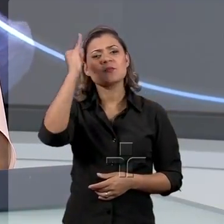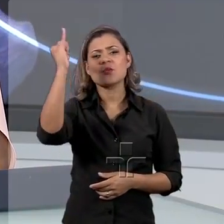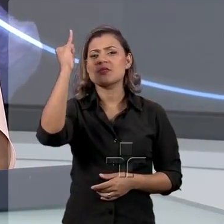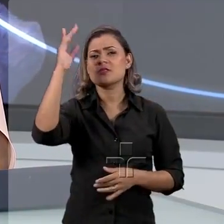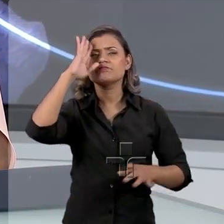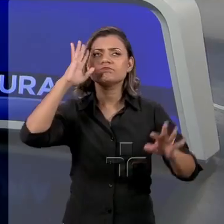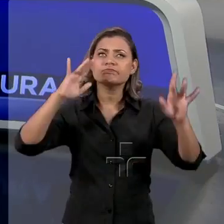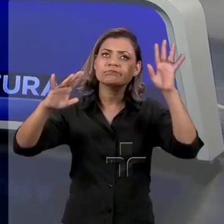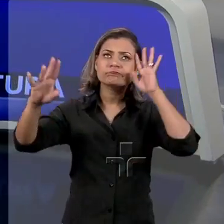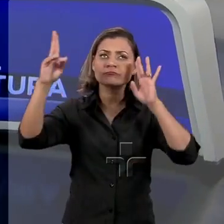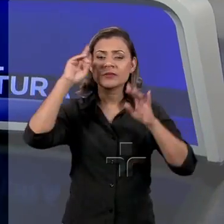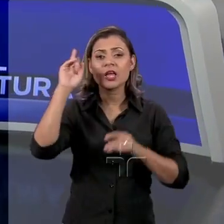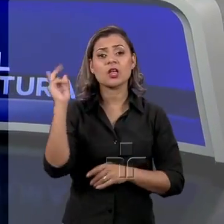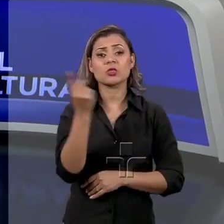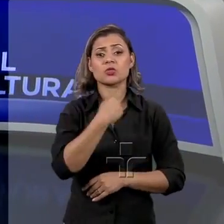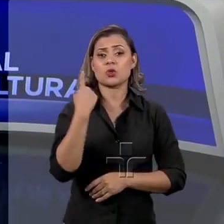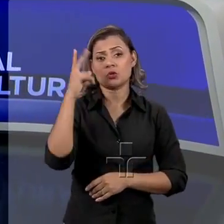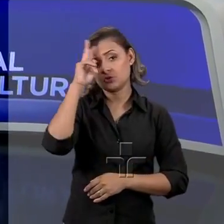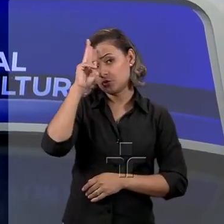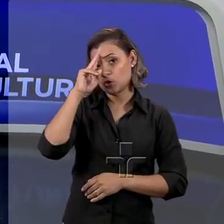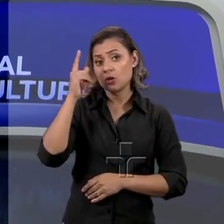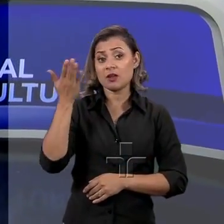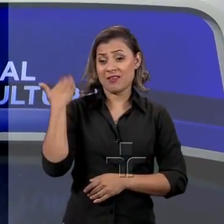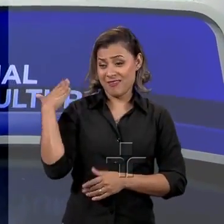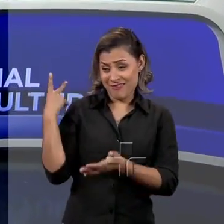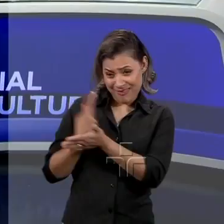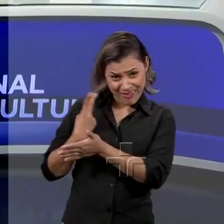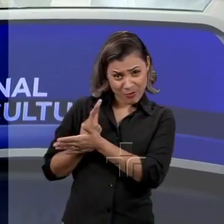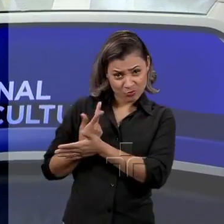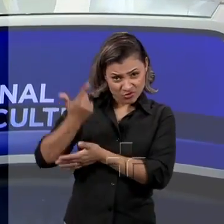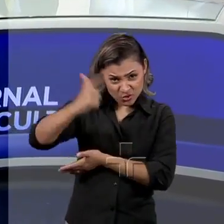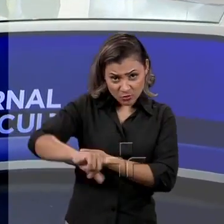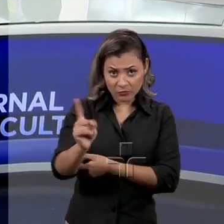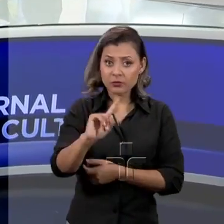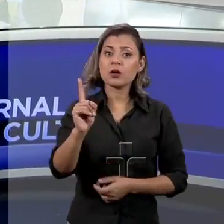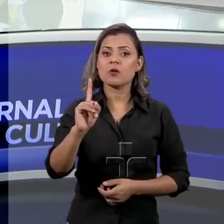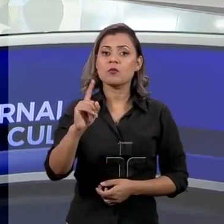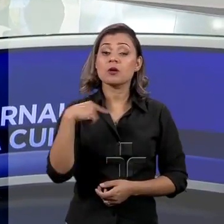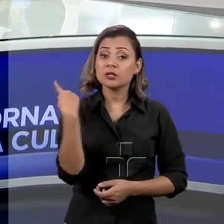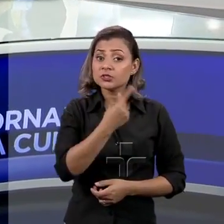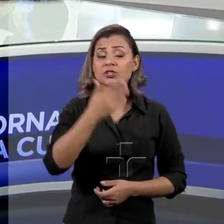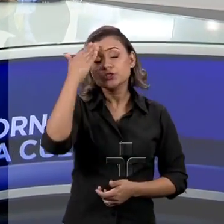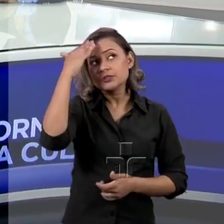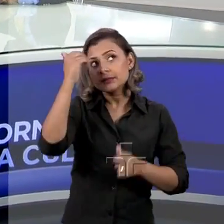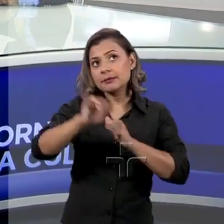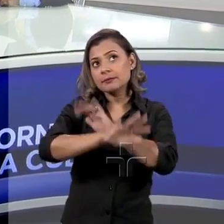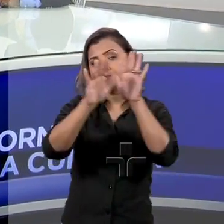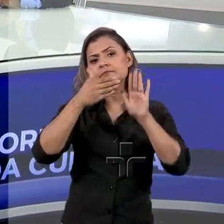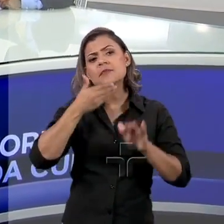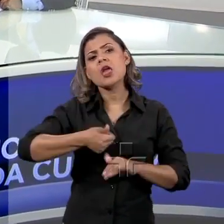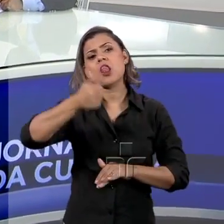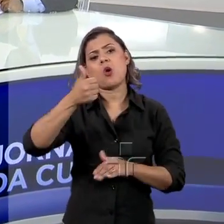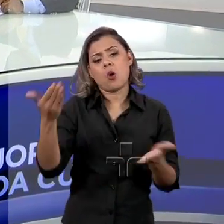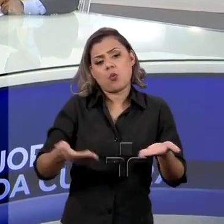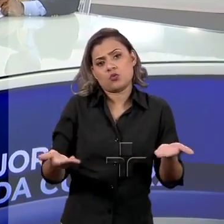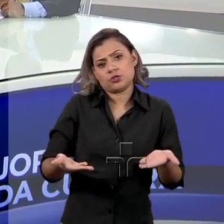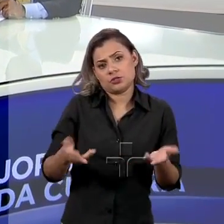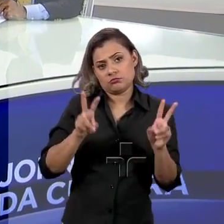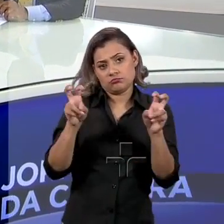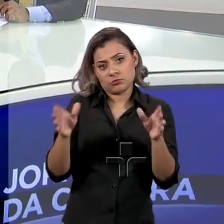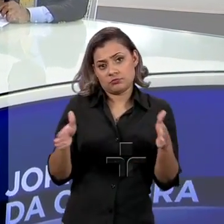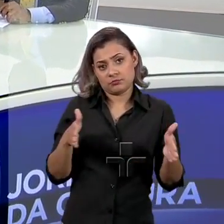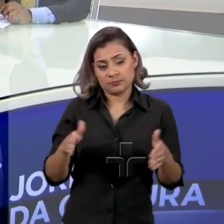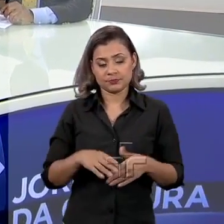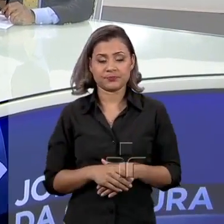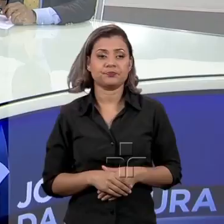a história, né, mundial, para que os erros passados não se reflitam e para que a gente entenda melhor a atualidade, né? De